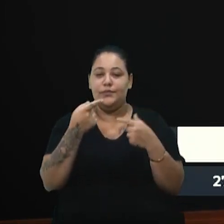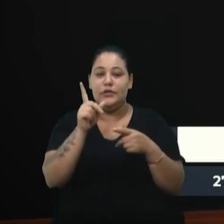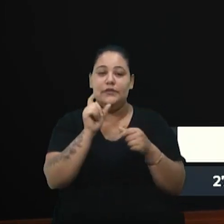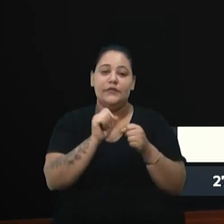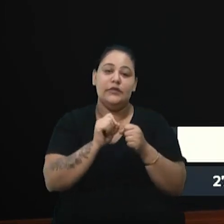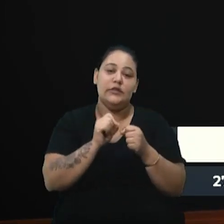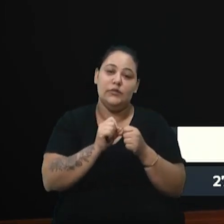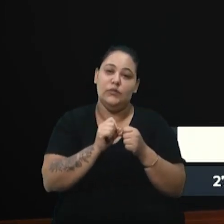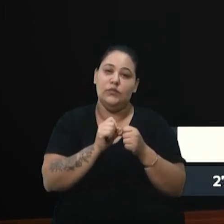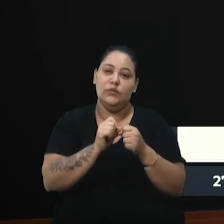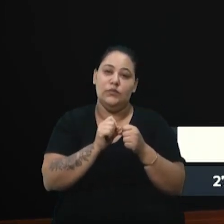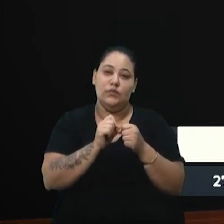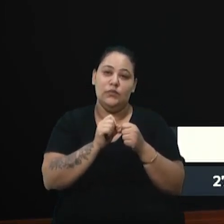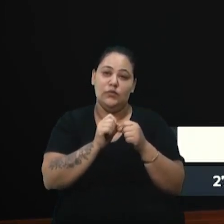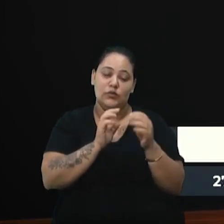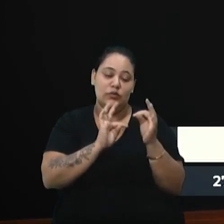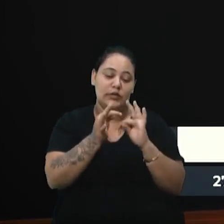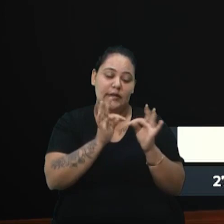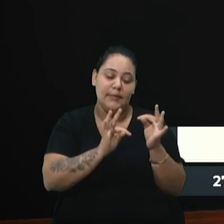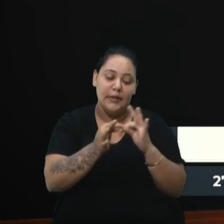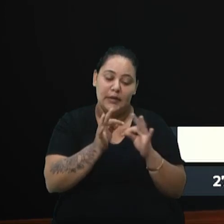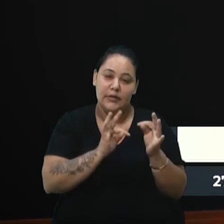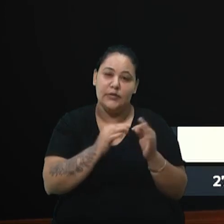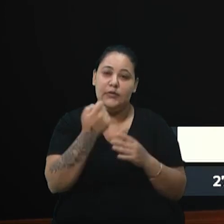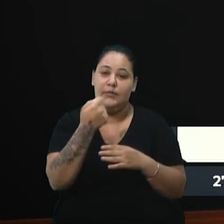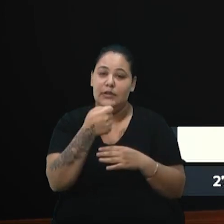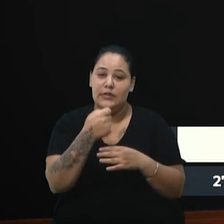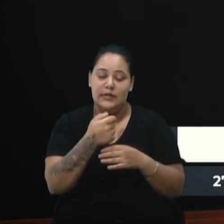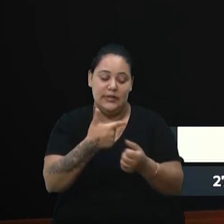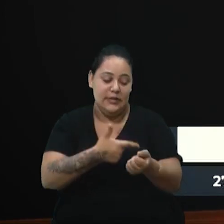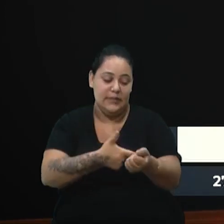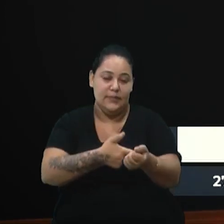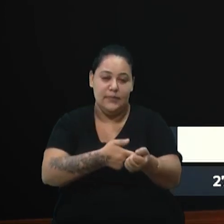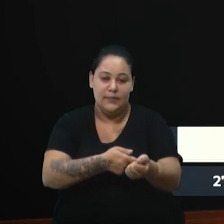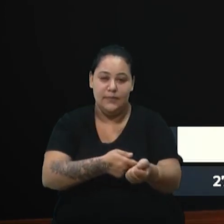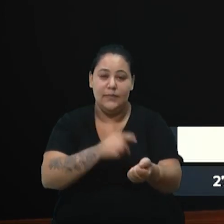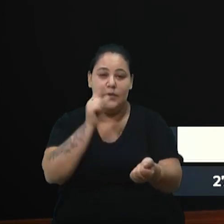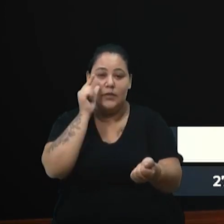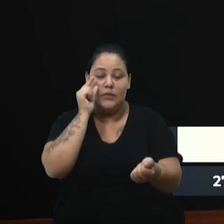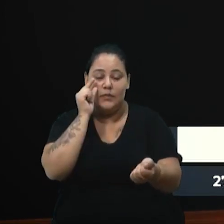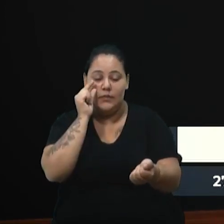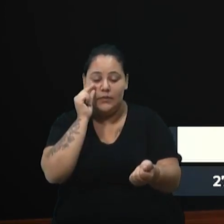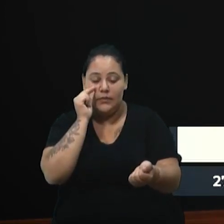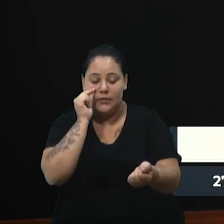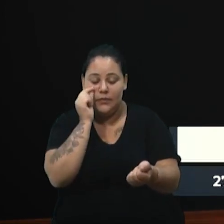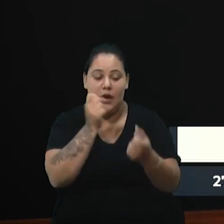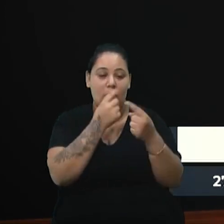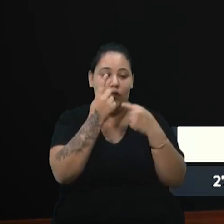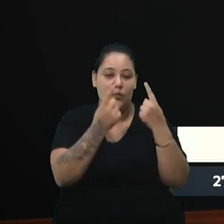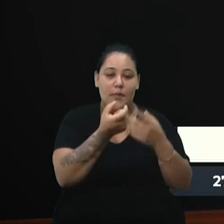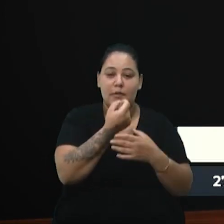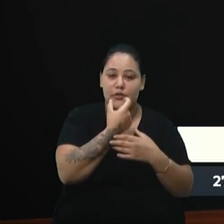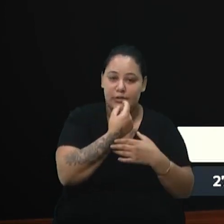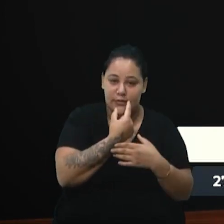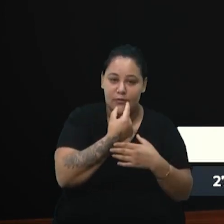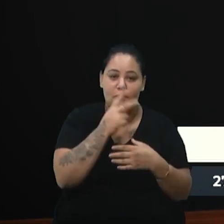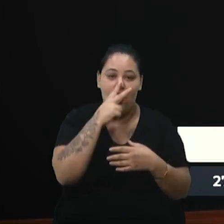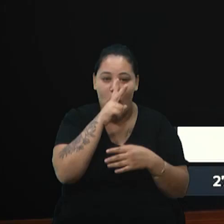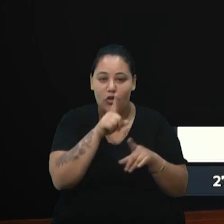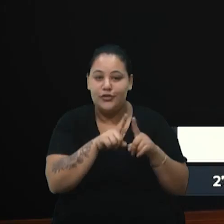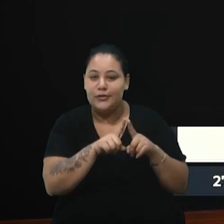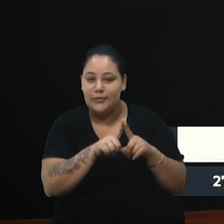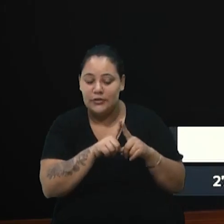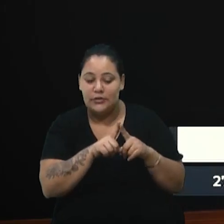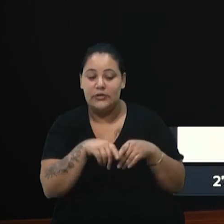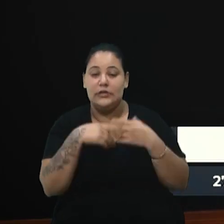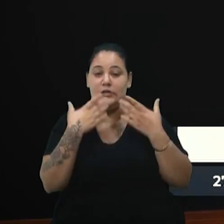fazer um tratamento que precise anestesia ou algum tipo de medicação. Então, nós